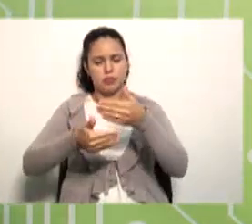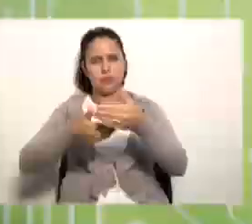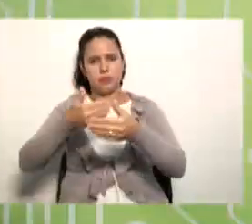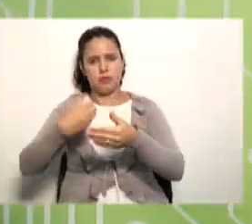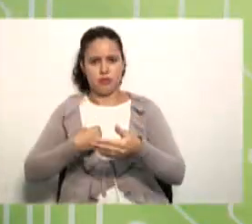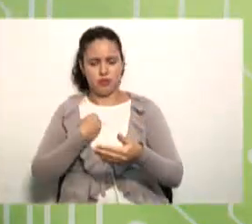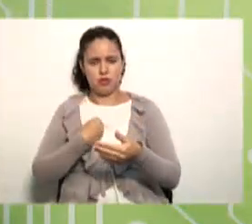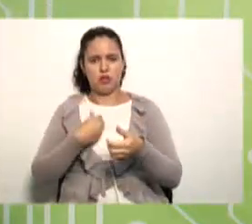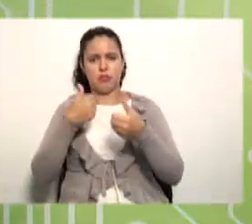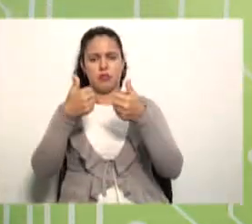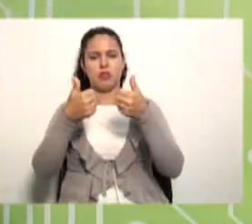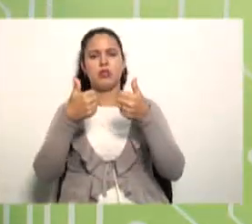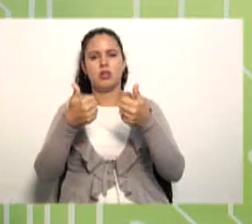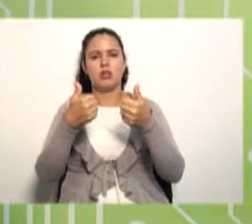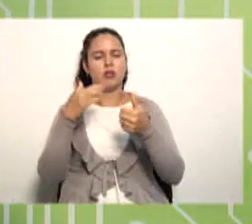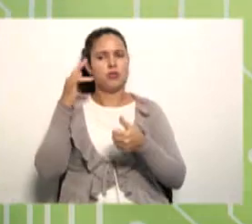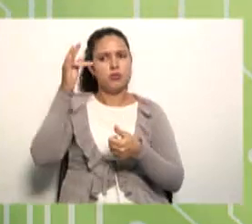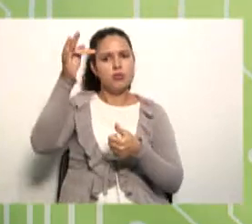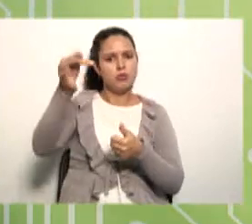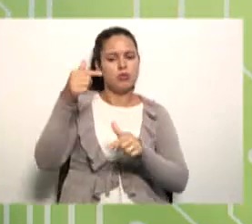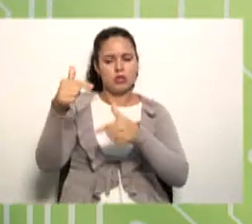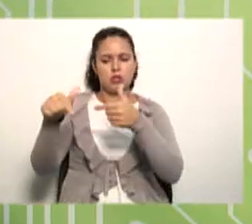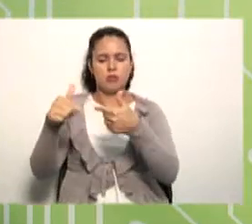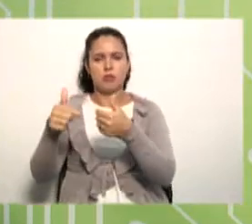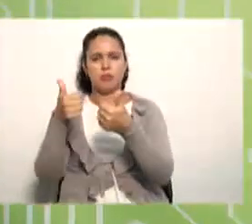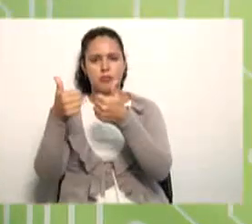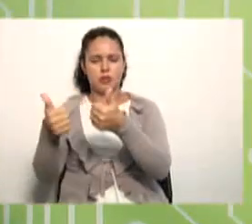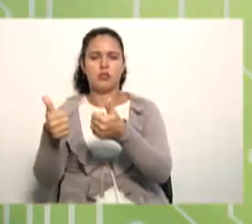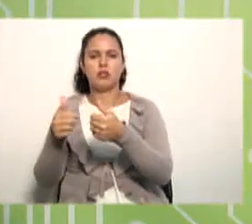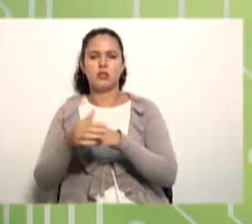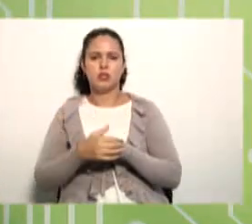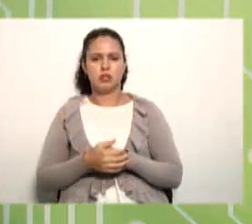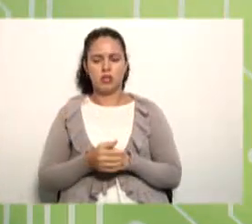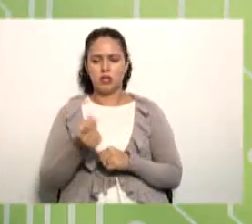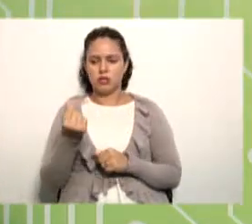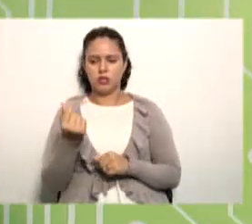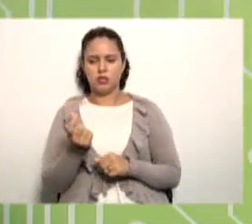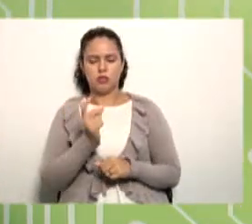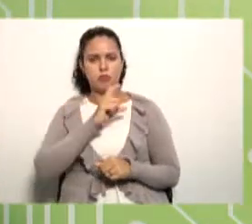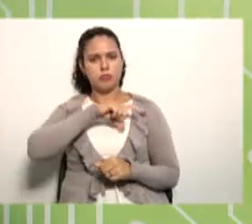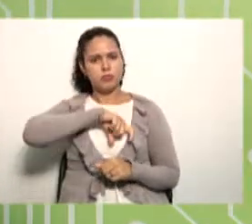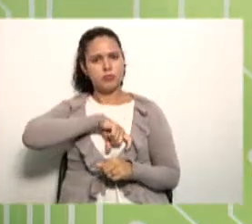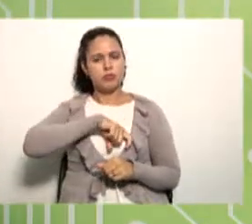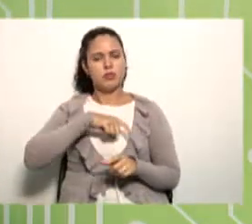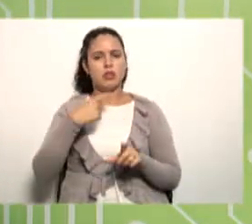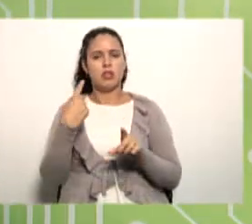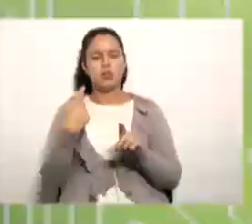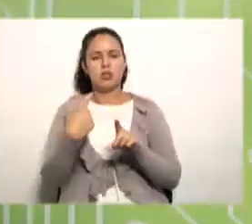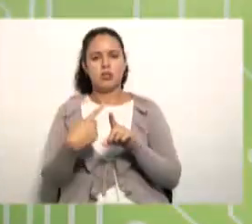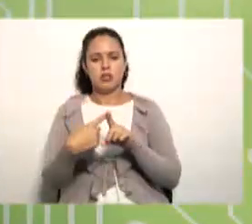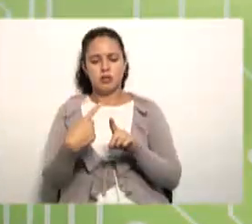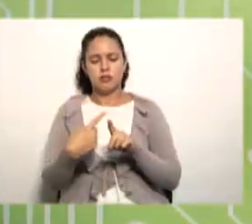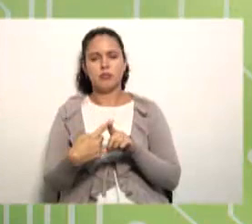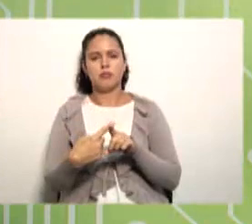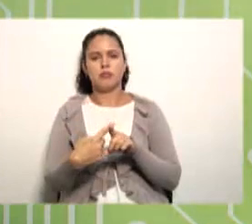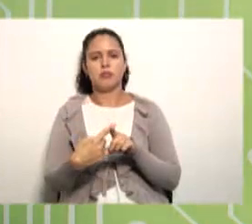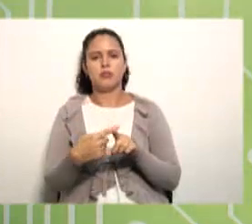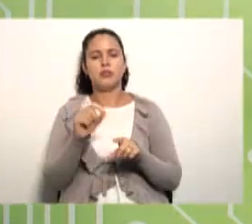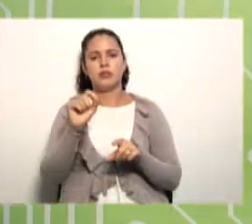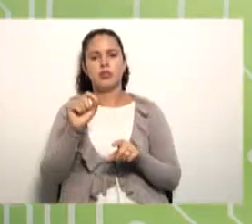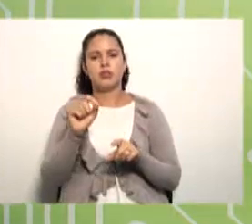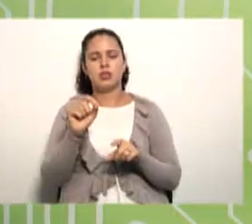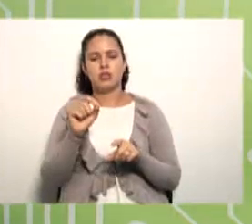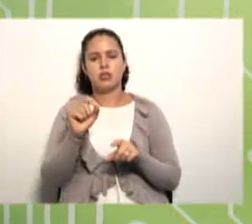uma grande renda. Você melhora as suas chances de ter emprego no mercado. Agora, você também melhora a qualidade de vida de todo o